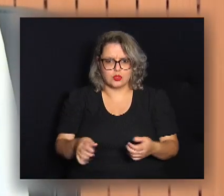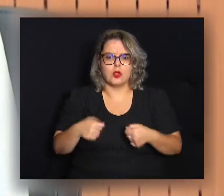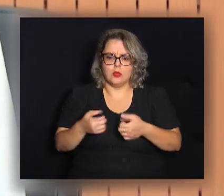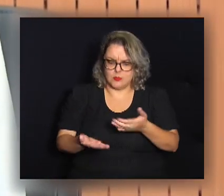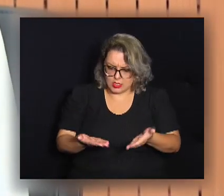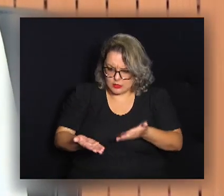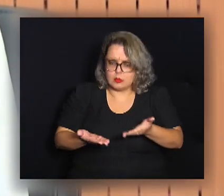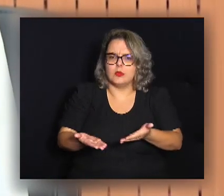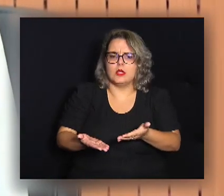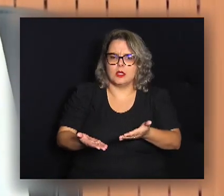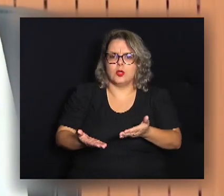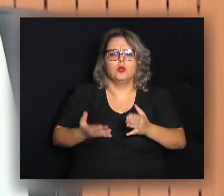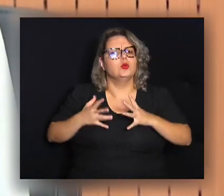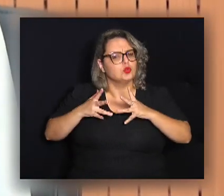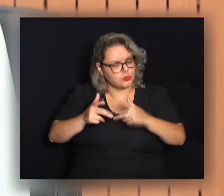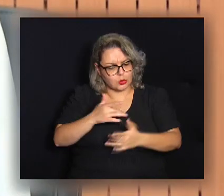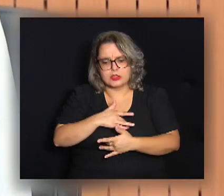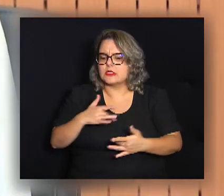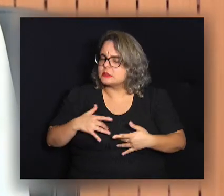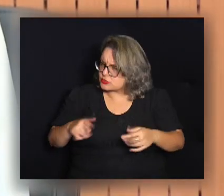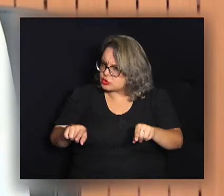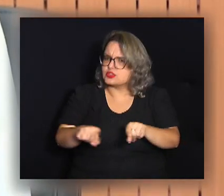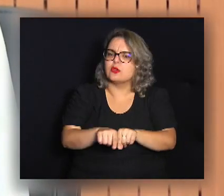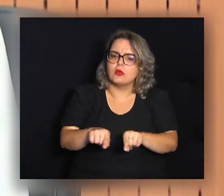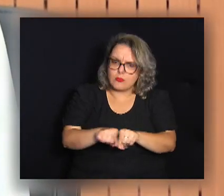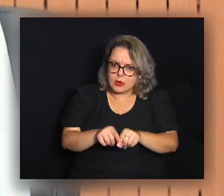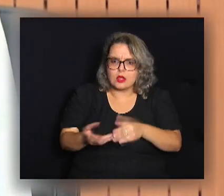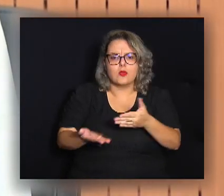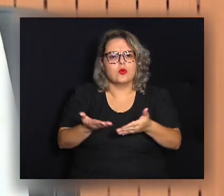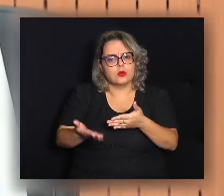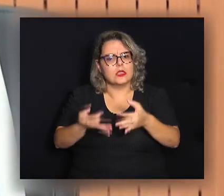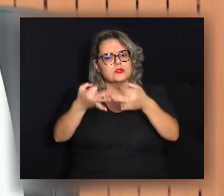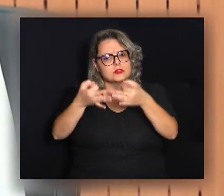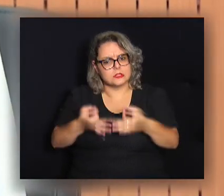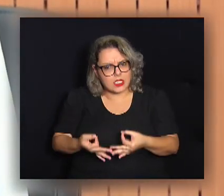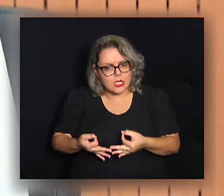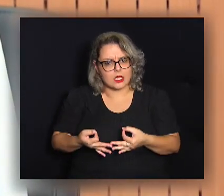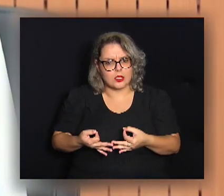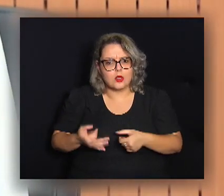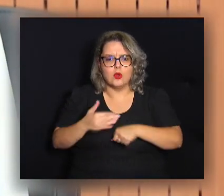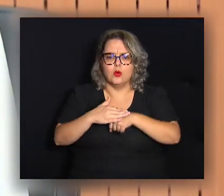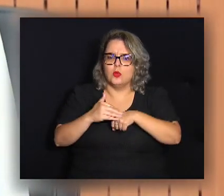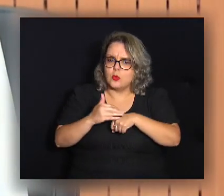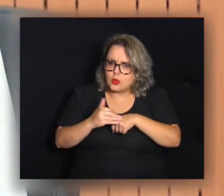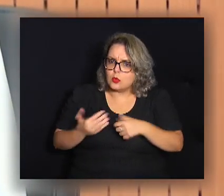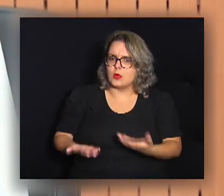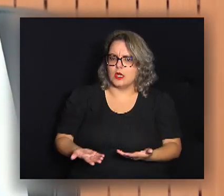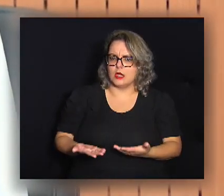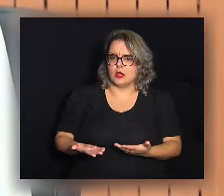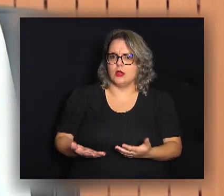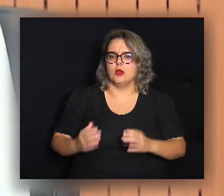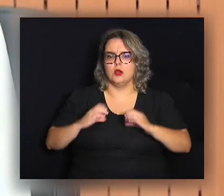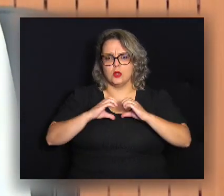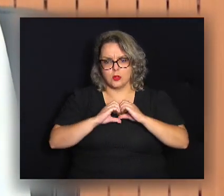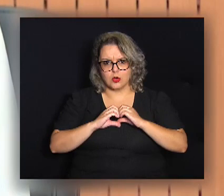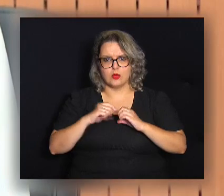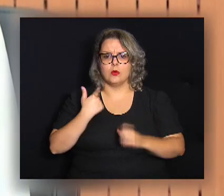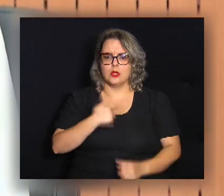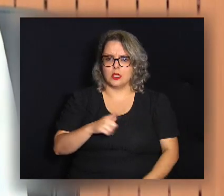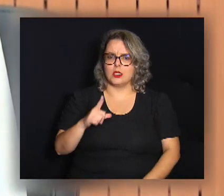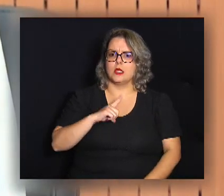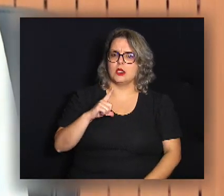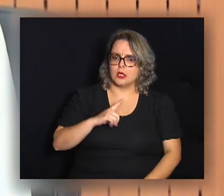preservar a integridade dele também, com os cuidados, com o carinho e com o amor que a gente